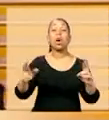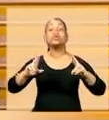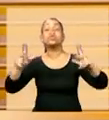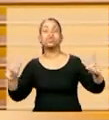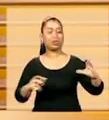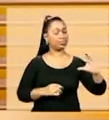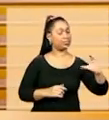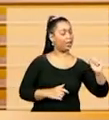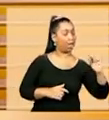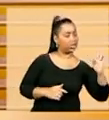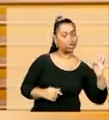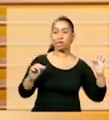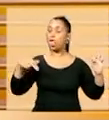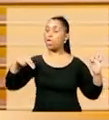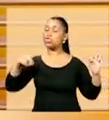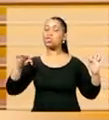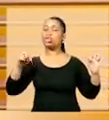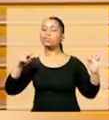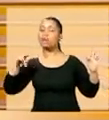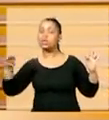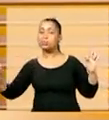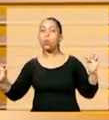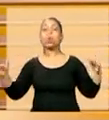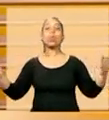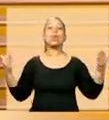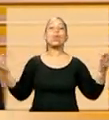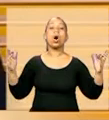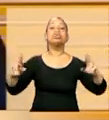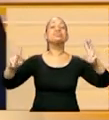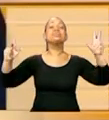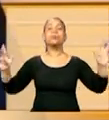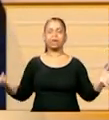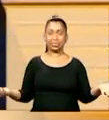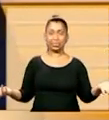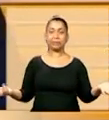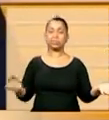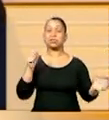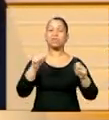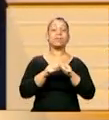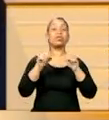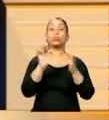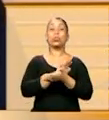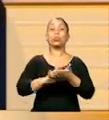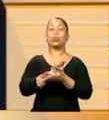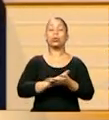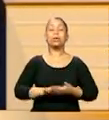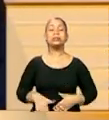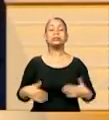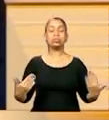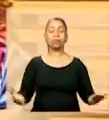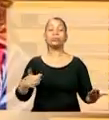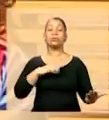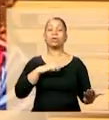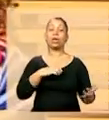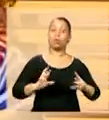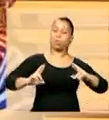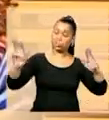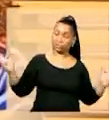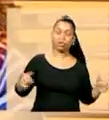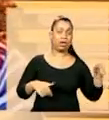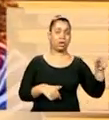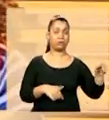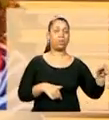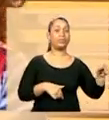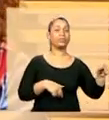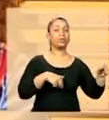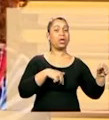que diferencia uma da outra e quais as implicações se ele não for feito da forma correta? Existe uma